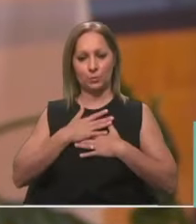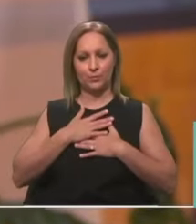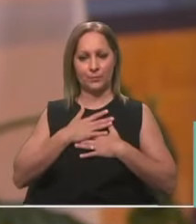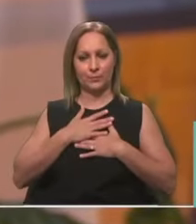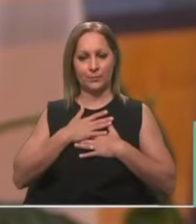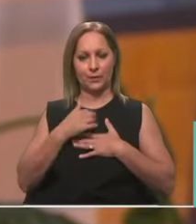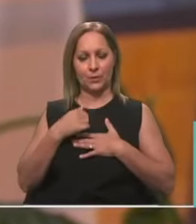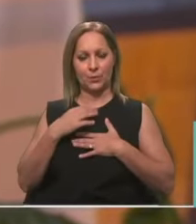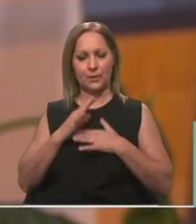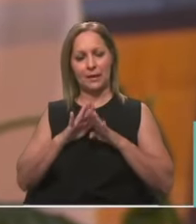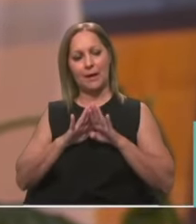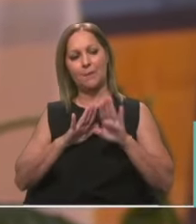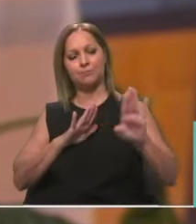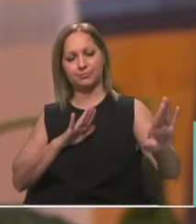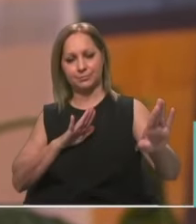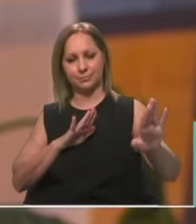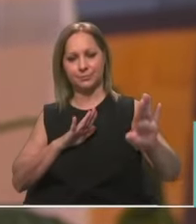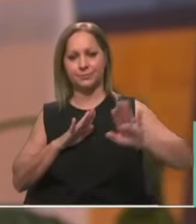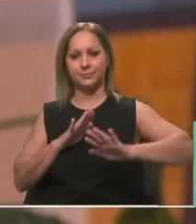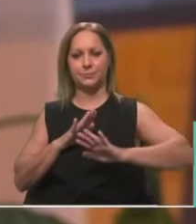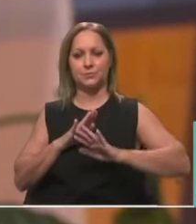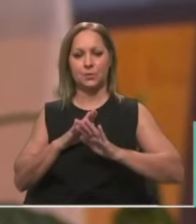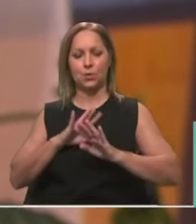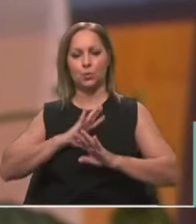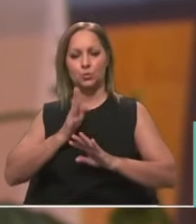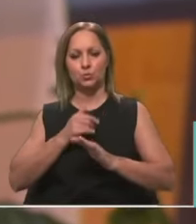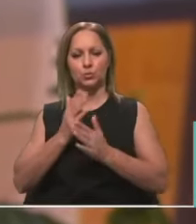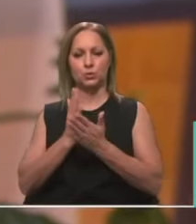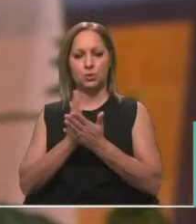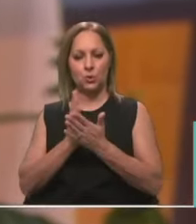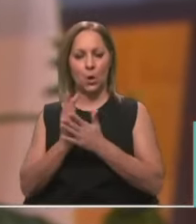apartada daquele mundo da escola, da brincadeira, etc.